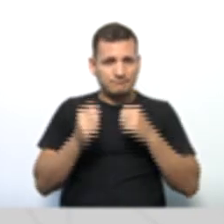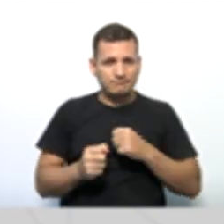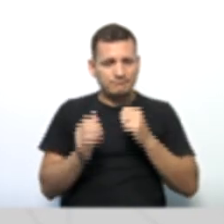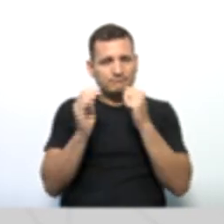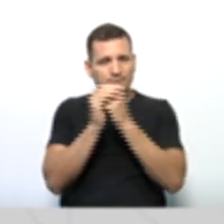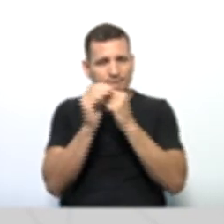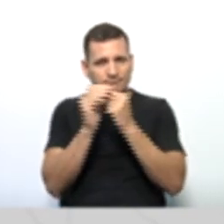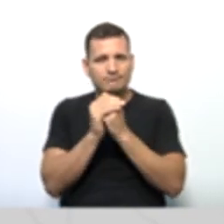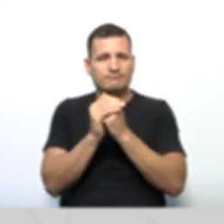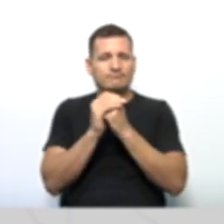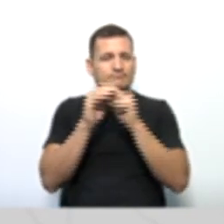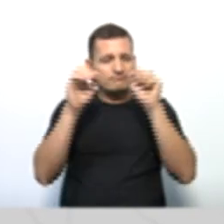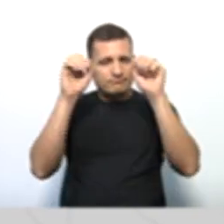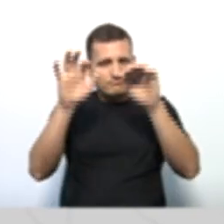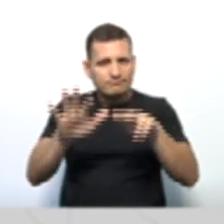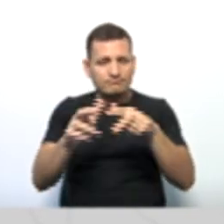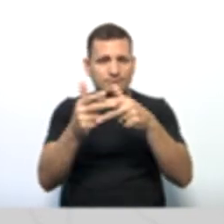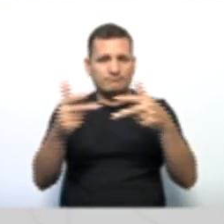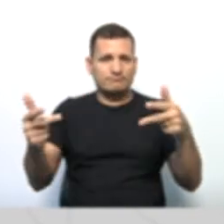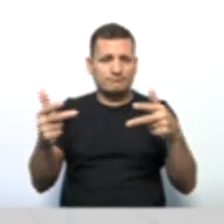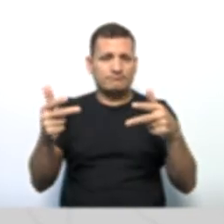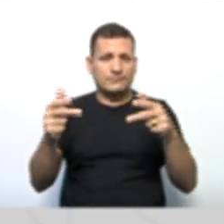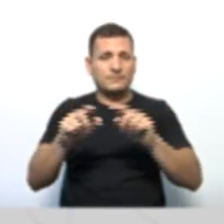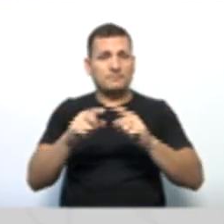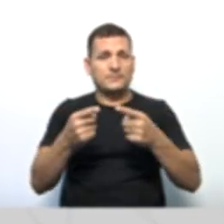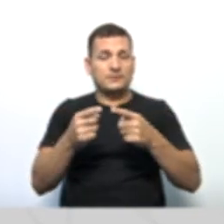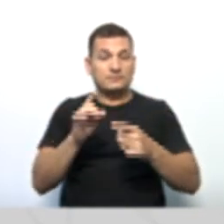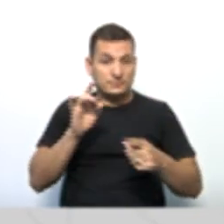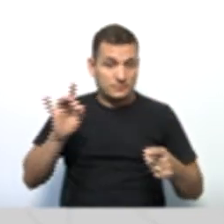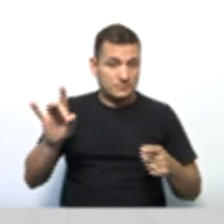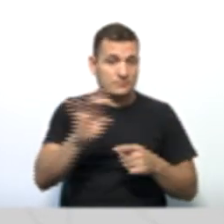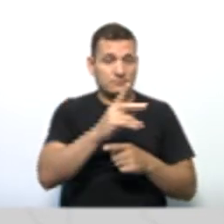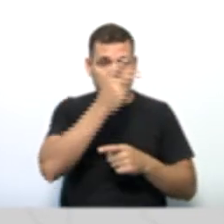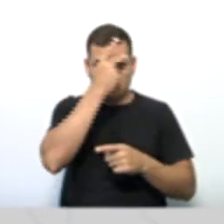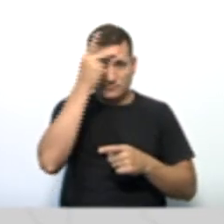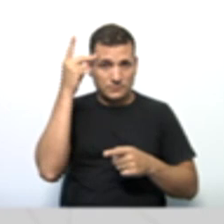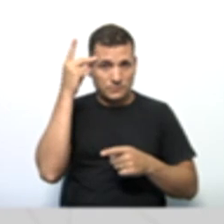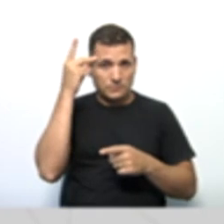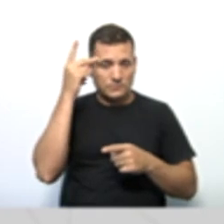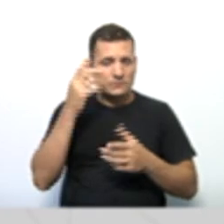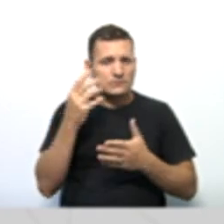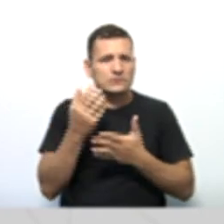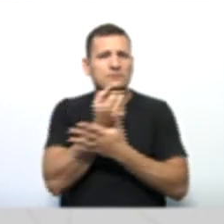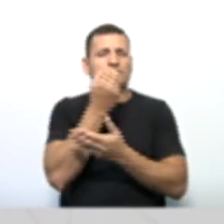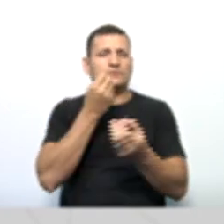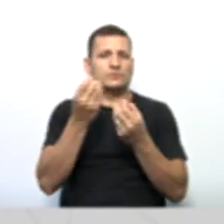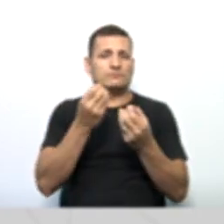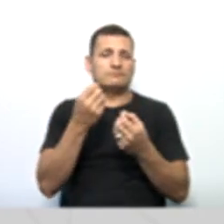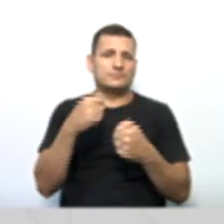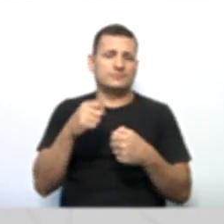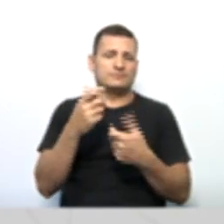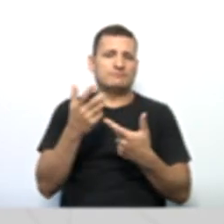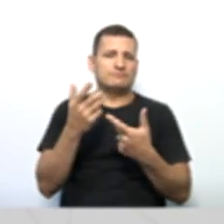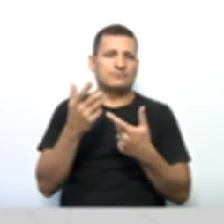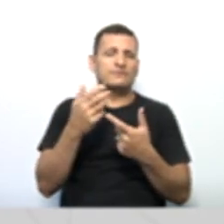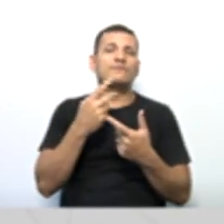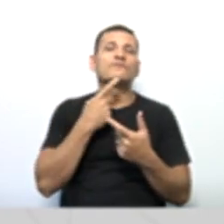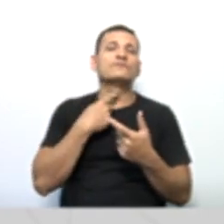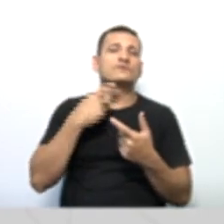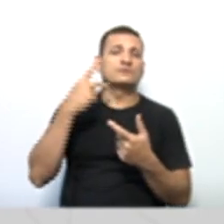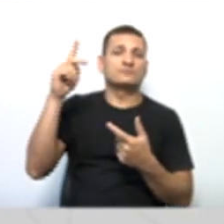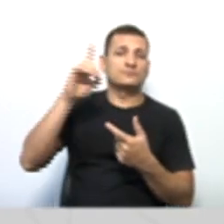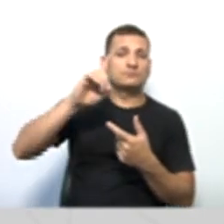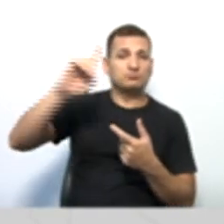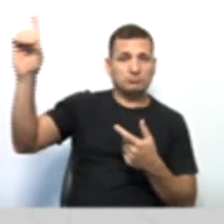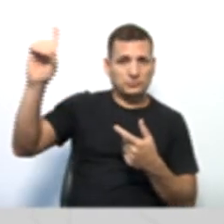salve, mas cada pessoa se salva praticando a vontade de Deus individualmente. Então essas eram as